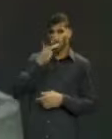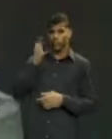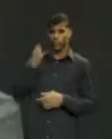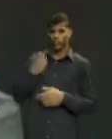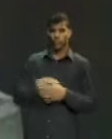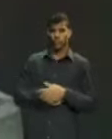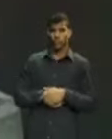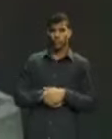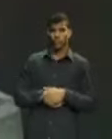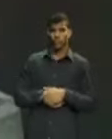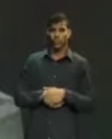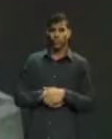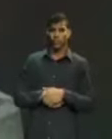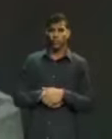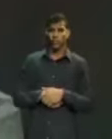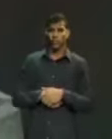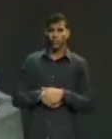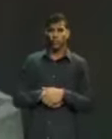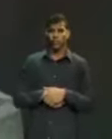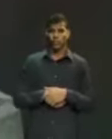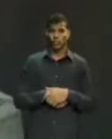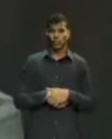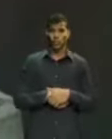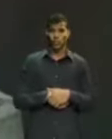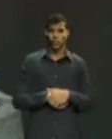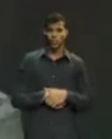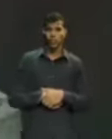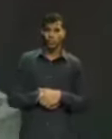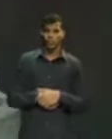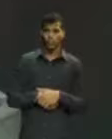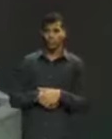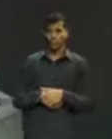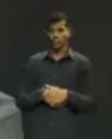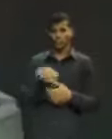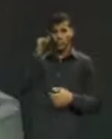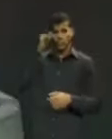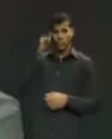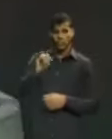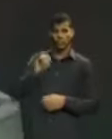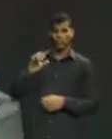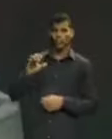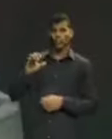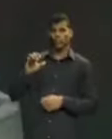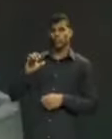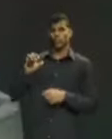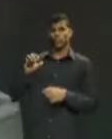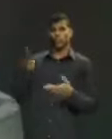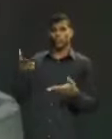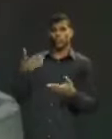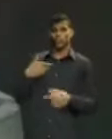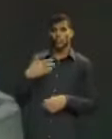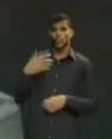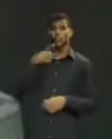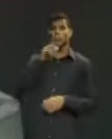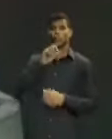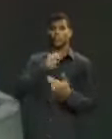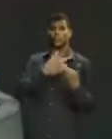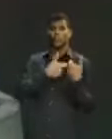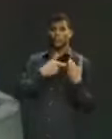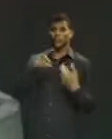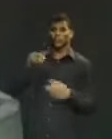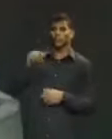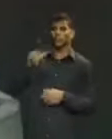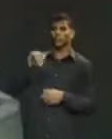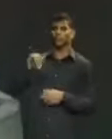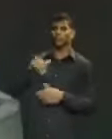instituindo um comitê permanente para a prevenção de homicídios. Hoje, quem está à frente é o secretário Davi Gomes, secretário de Juventude do